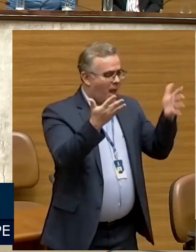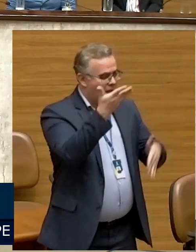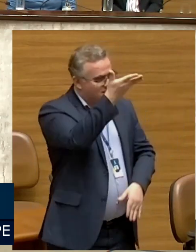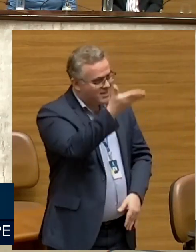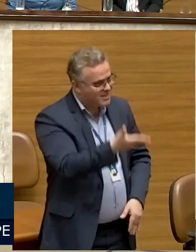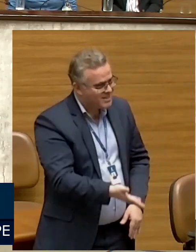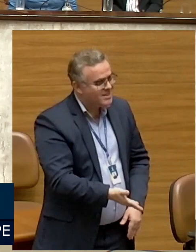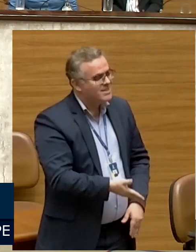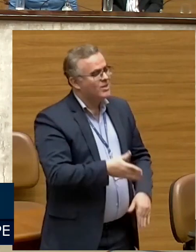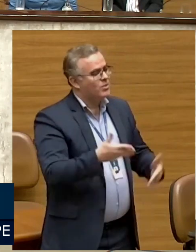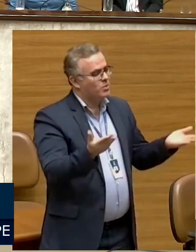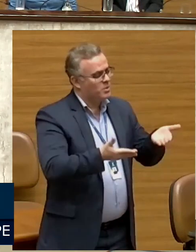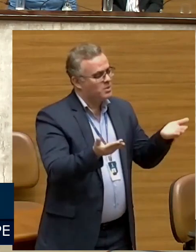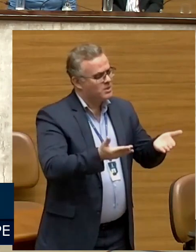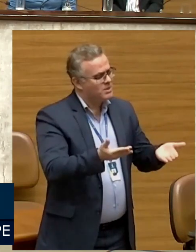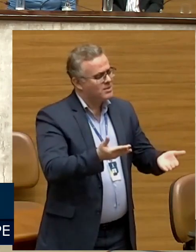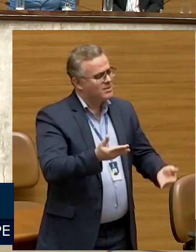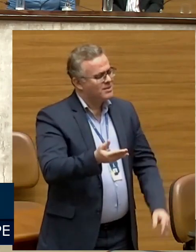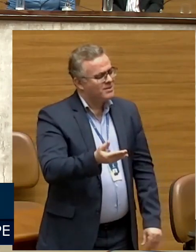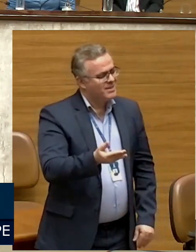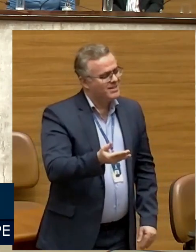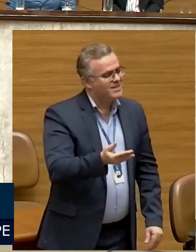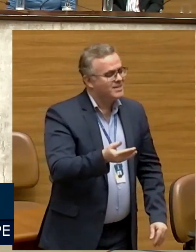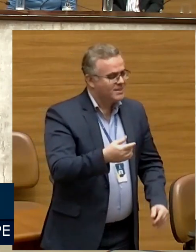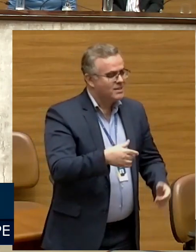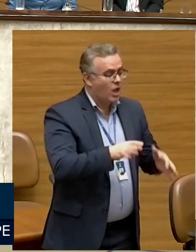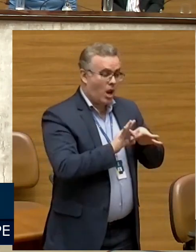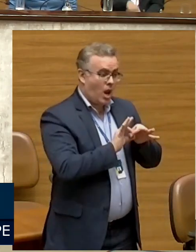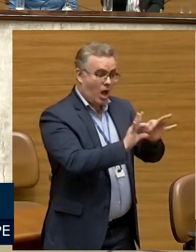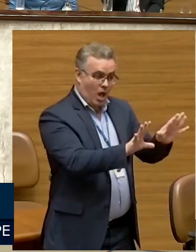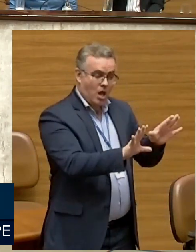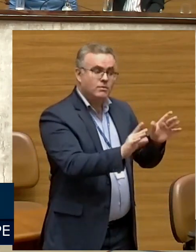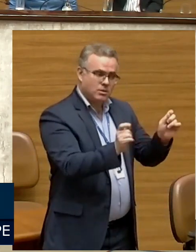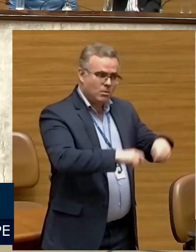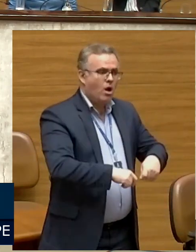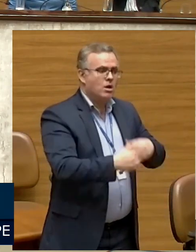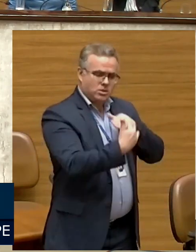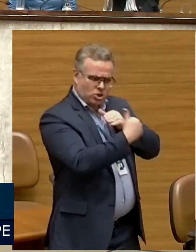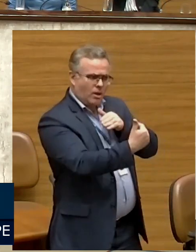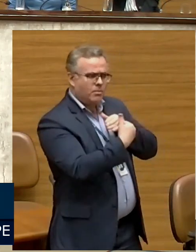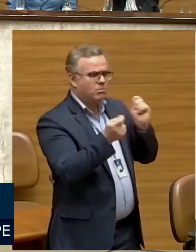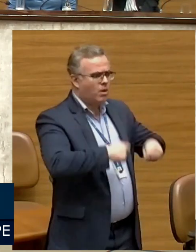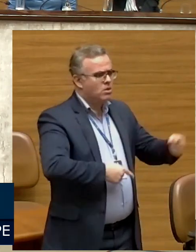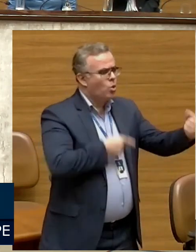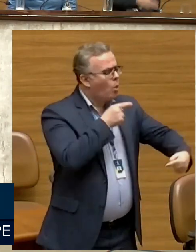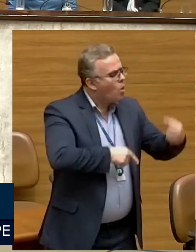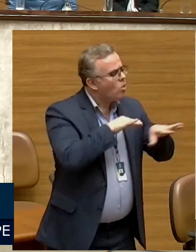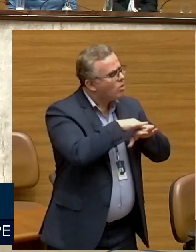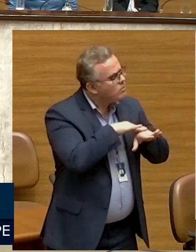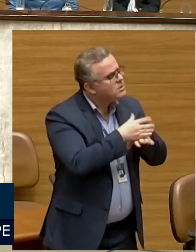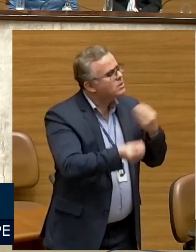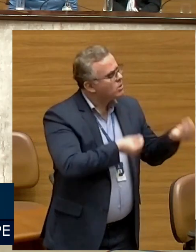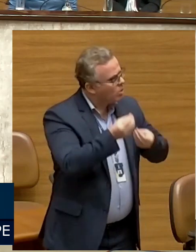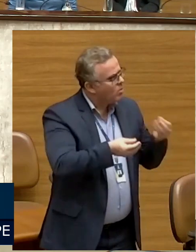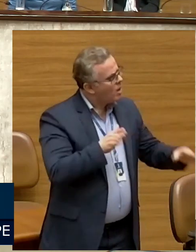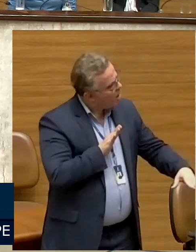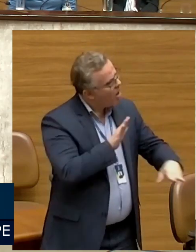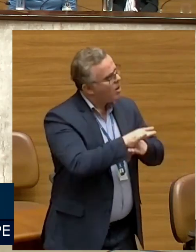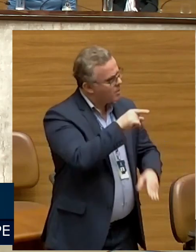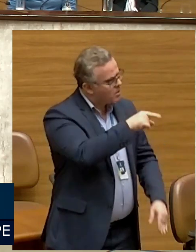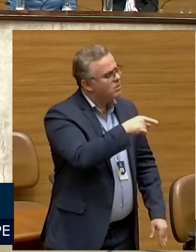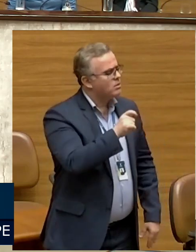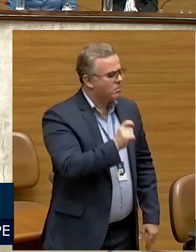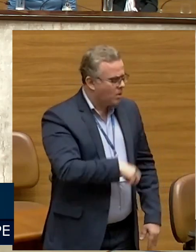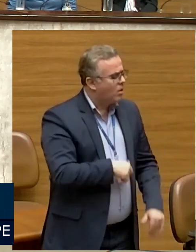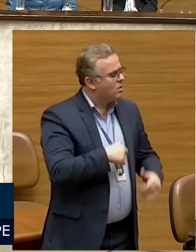sua participação, e também a nossa mandata está à disposição para a gente dialogar e ver, né, outras,